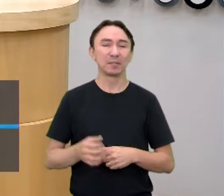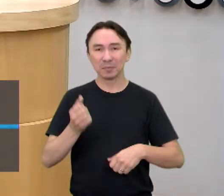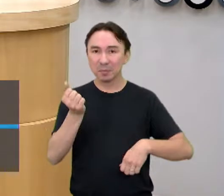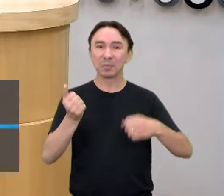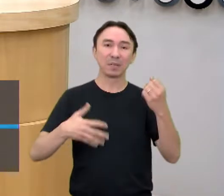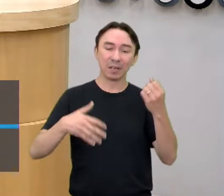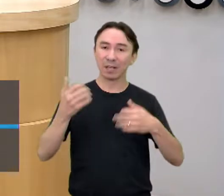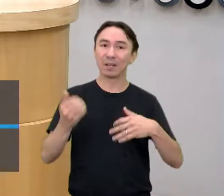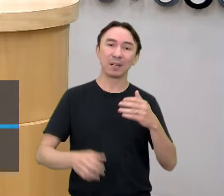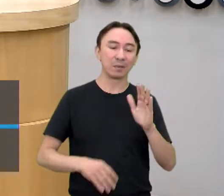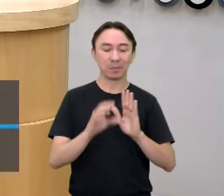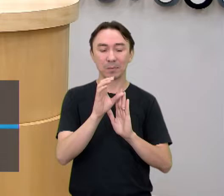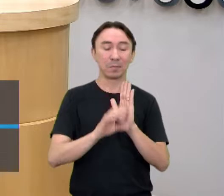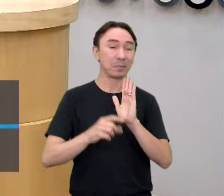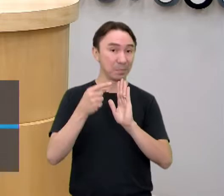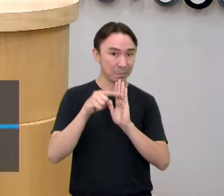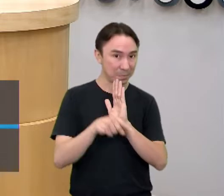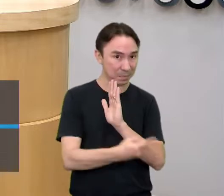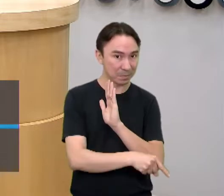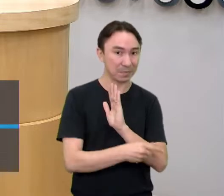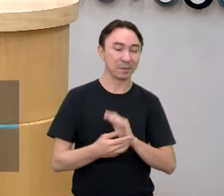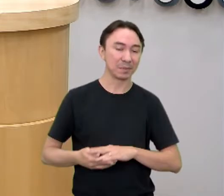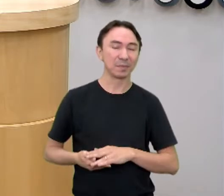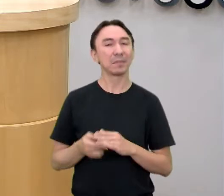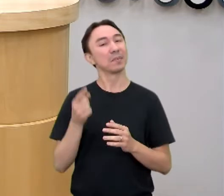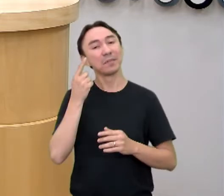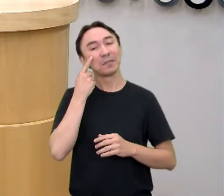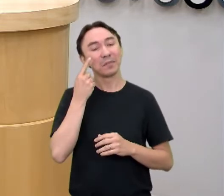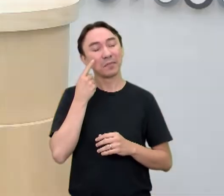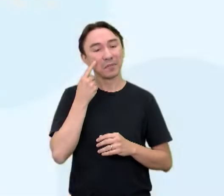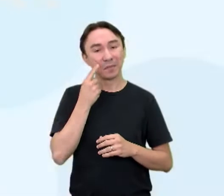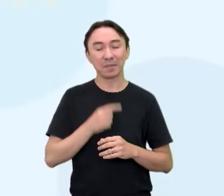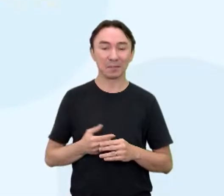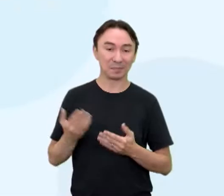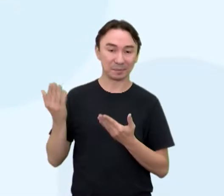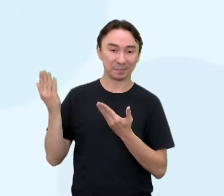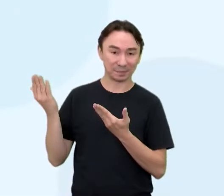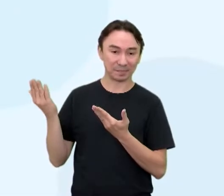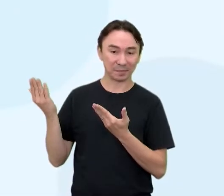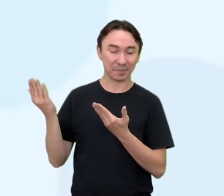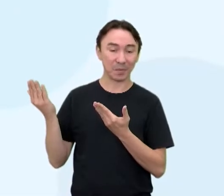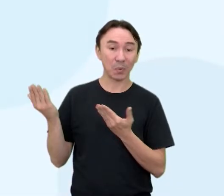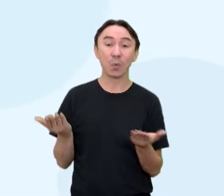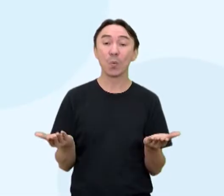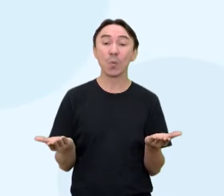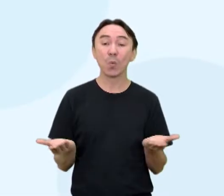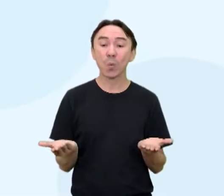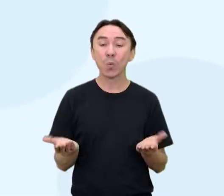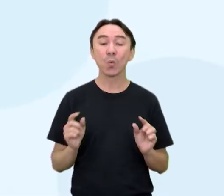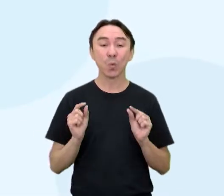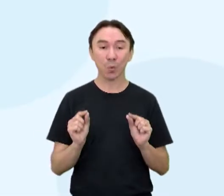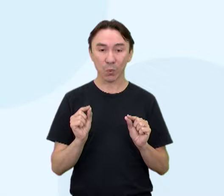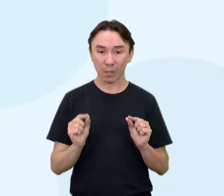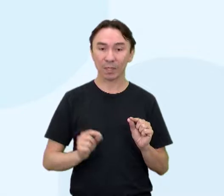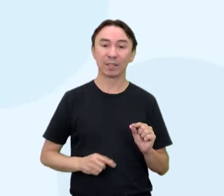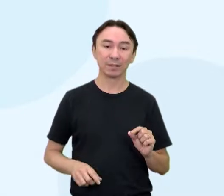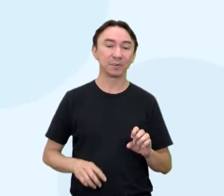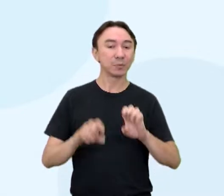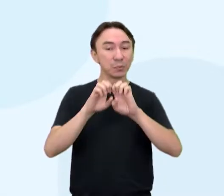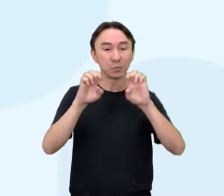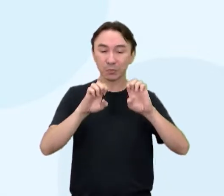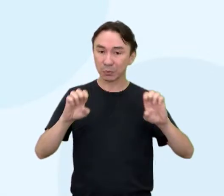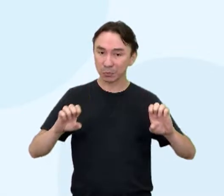aprofundamentos. Vamos lá para a tela, né, já para nos dedicarmos aí no que nós vamos ver hoje, né? Tá lá, ó, a estrutura interna